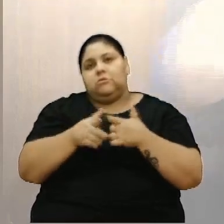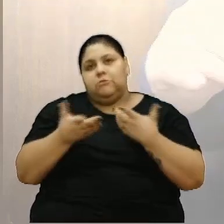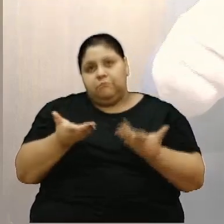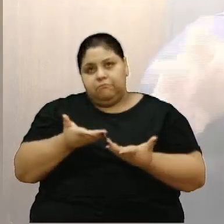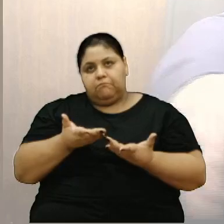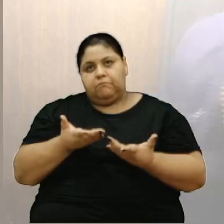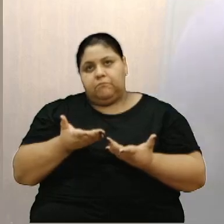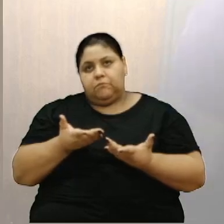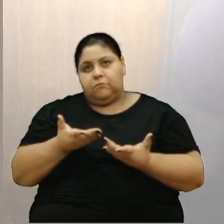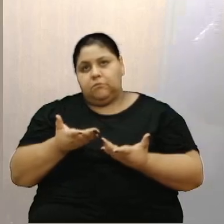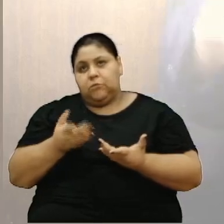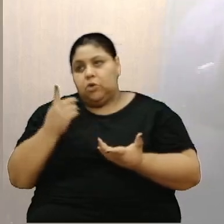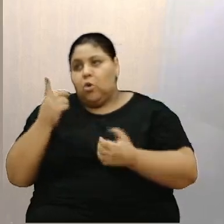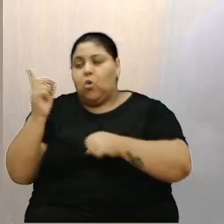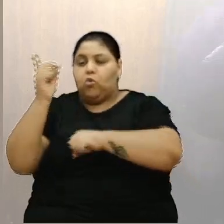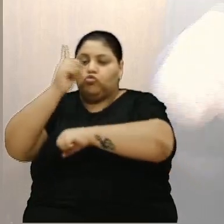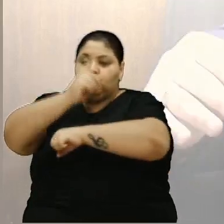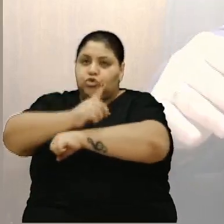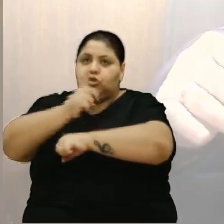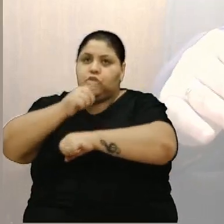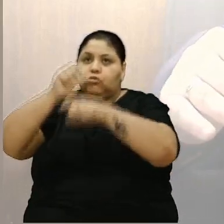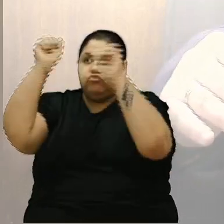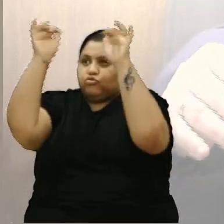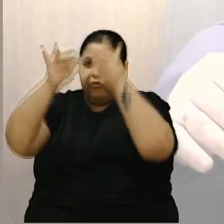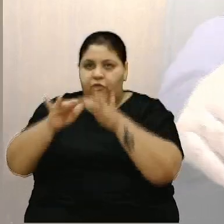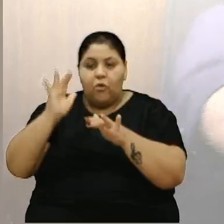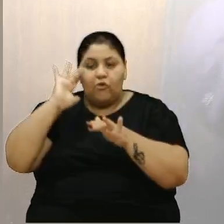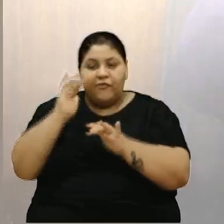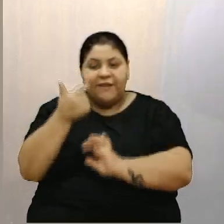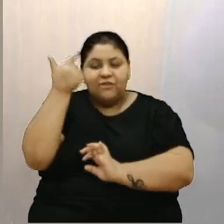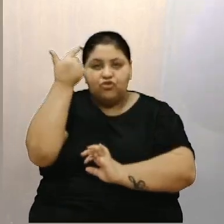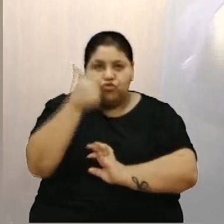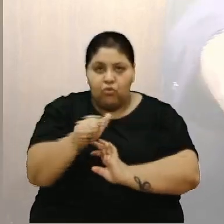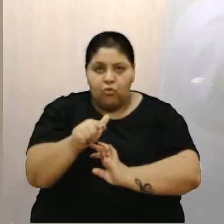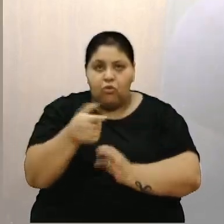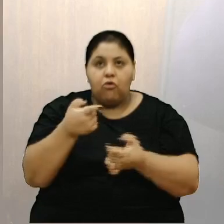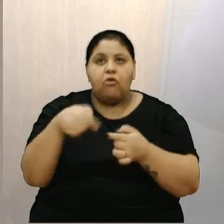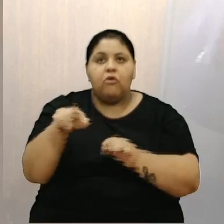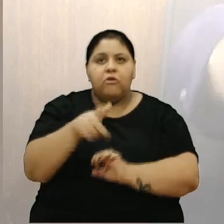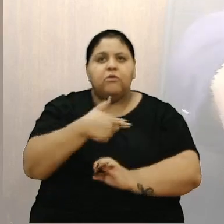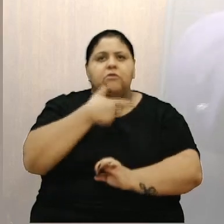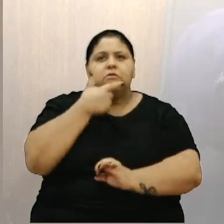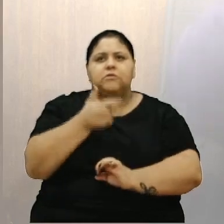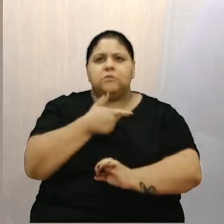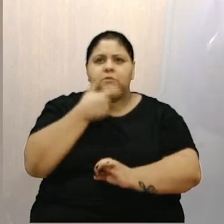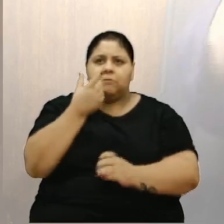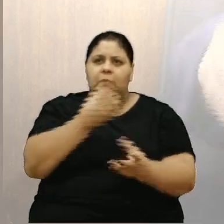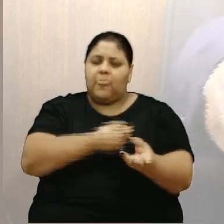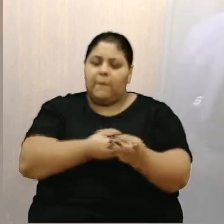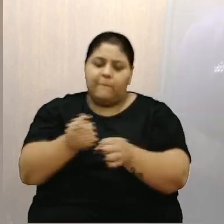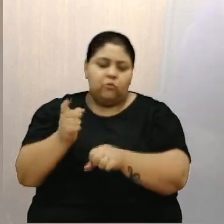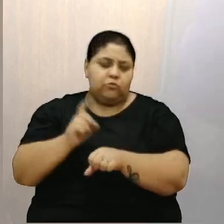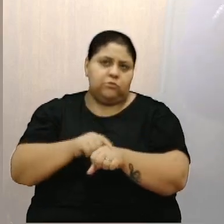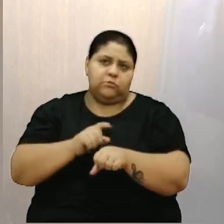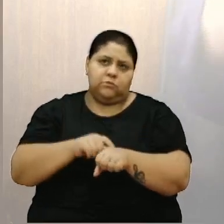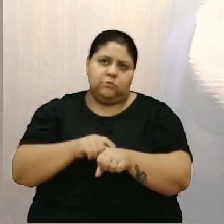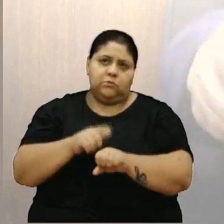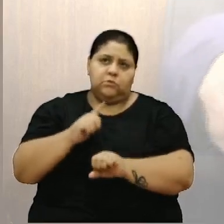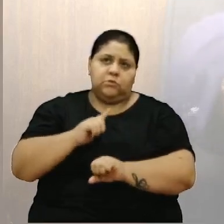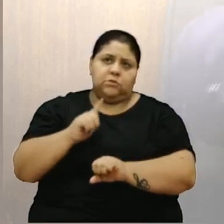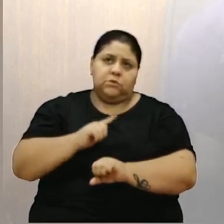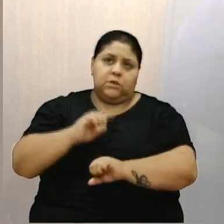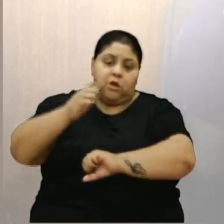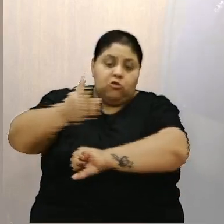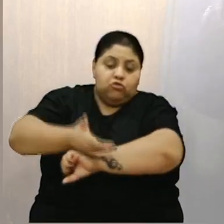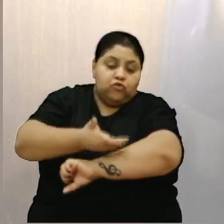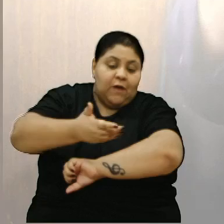um dia de patrulhamento, choveu, acontece tudo de novo. Mas a gente já dizia isso há muito tempo, e lá tem os valões,